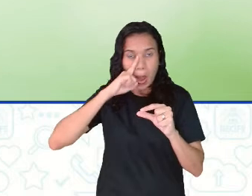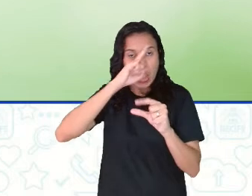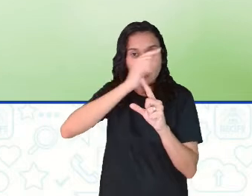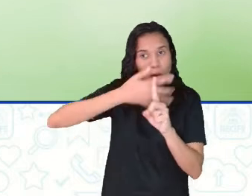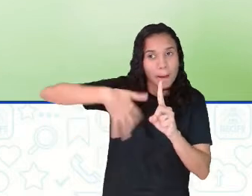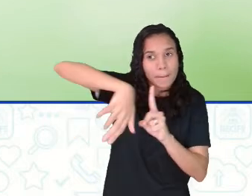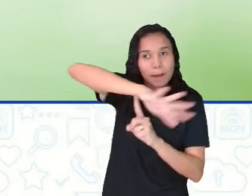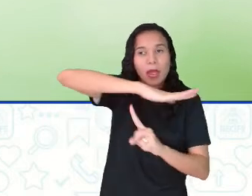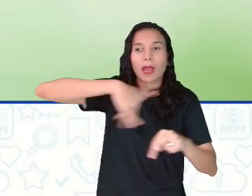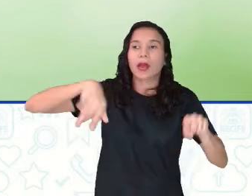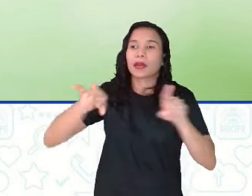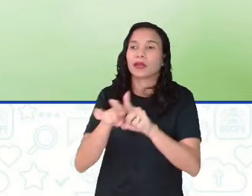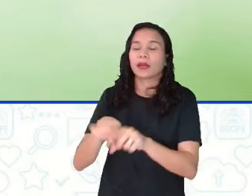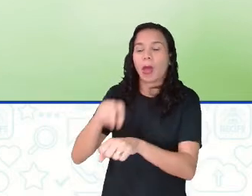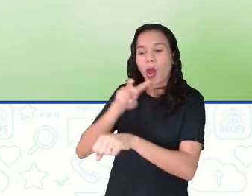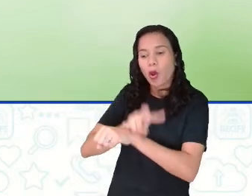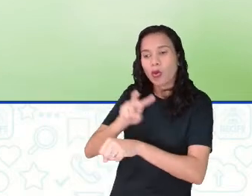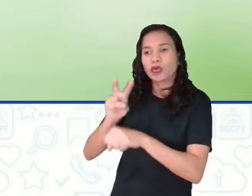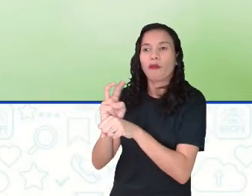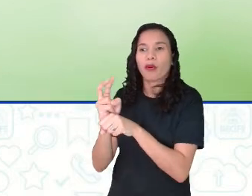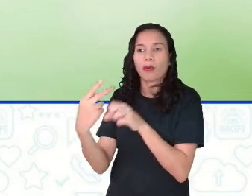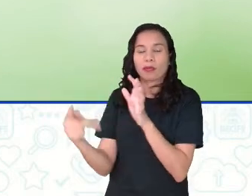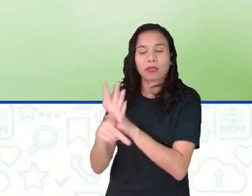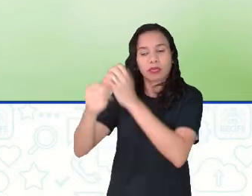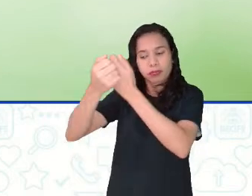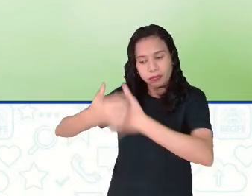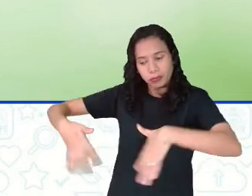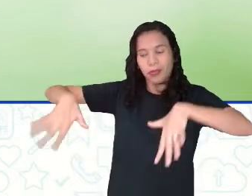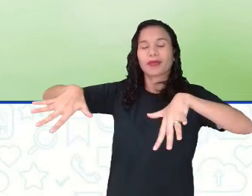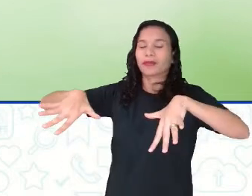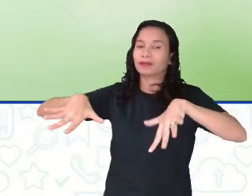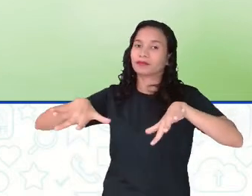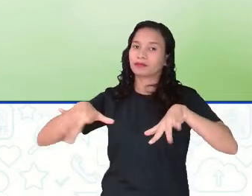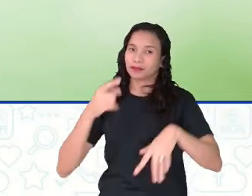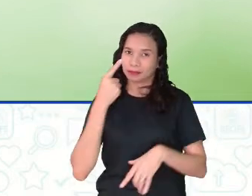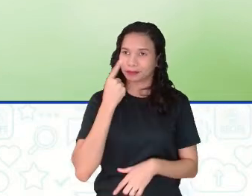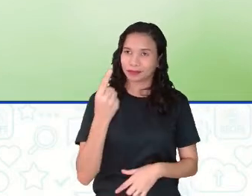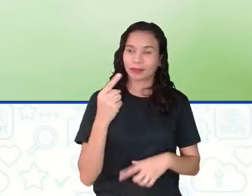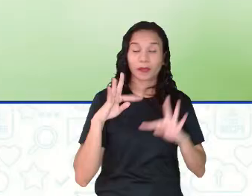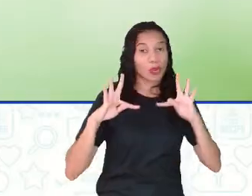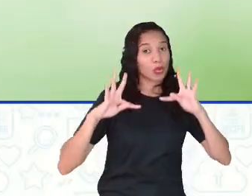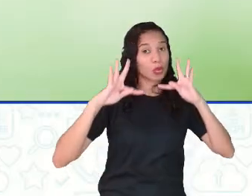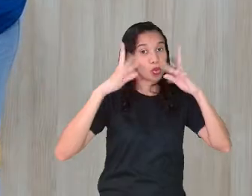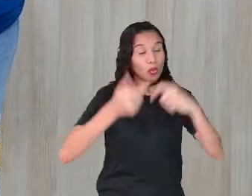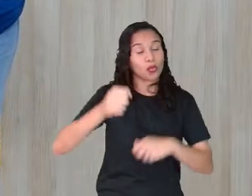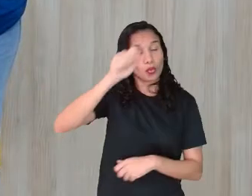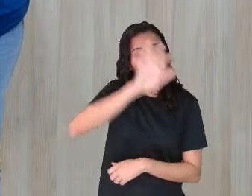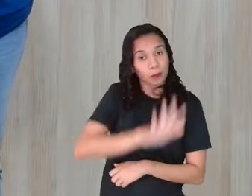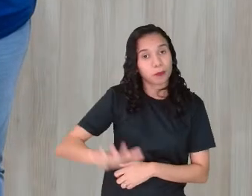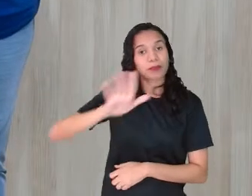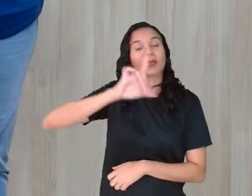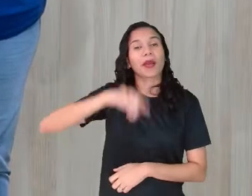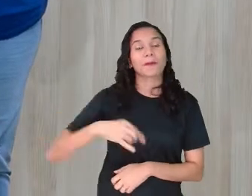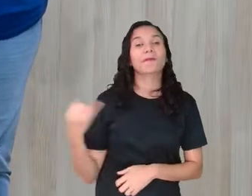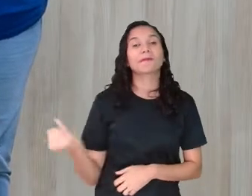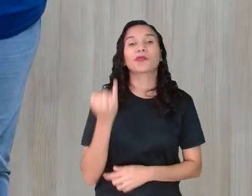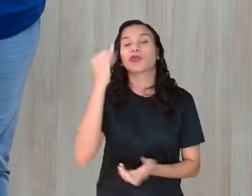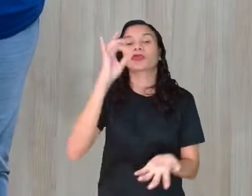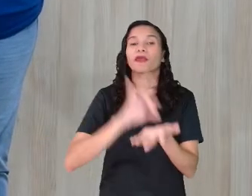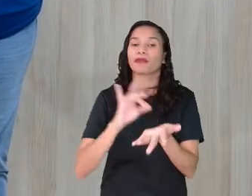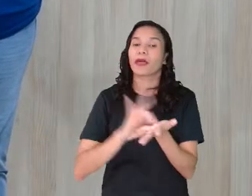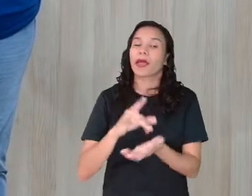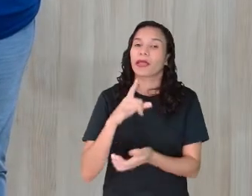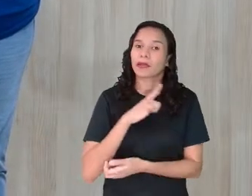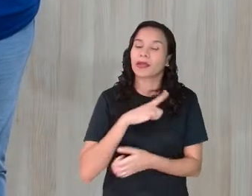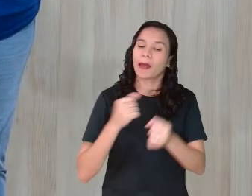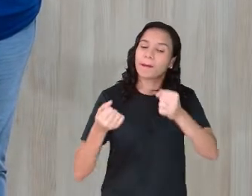ambientais e também conservando o meio natural, né? Então, tudo isso aí é importante,